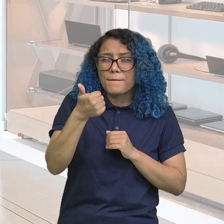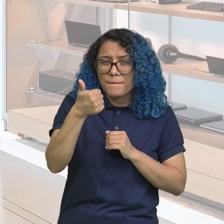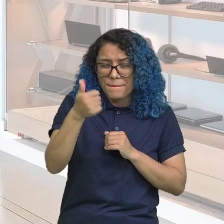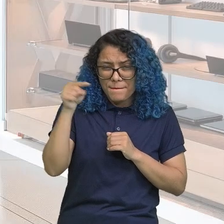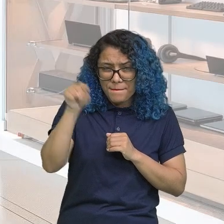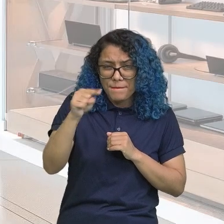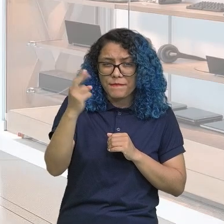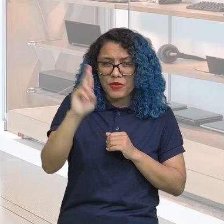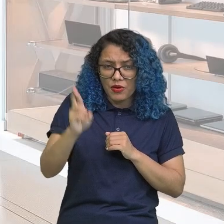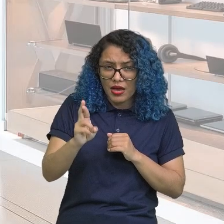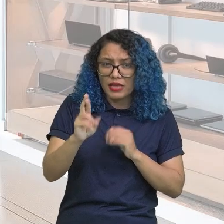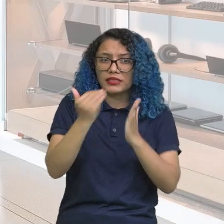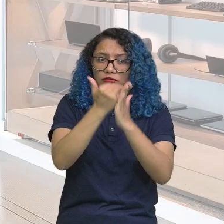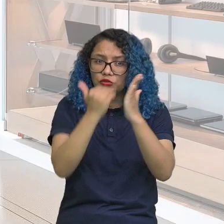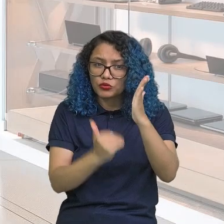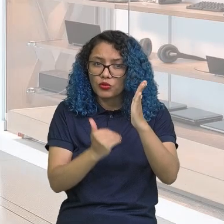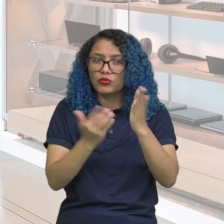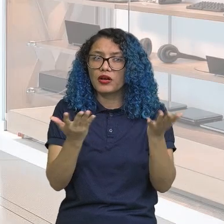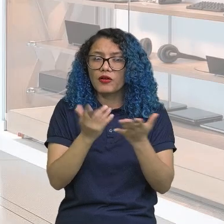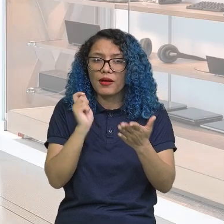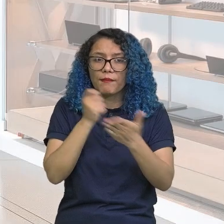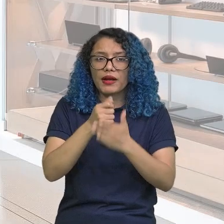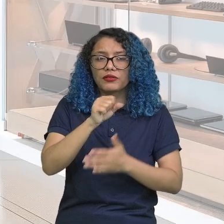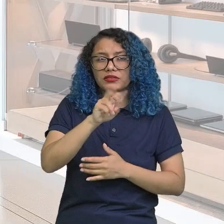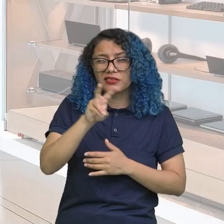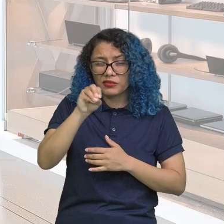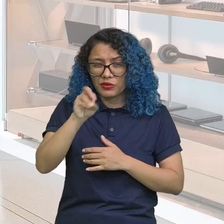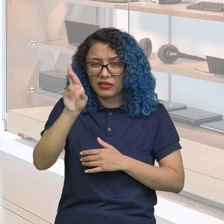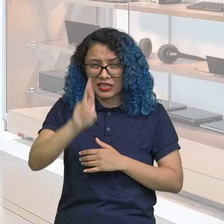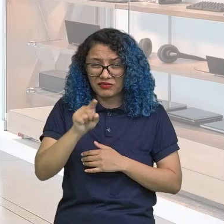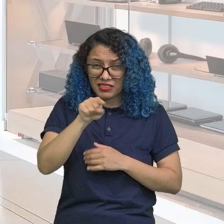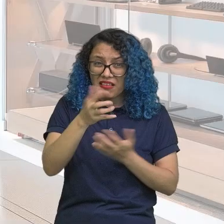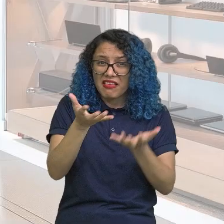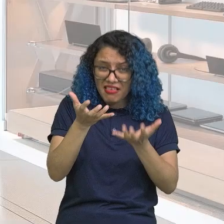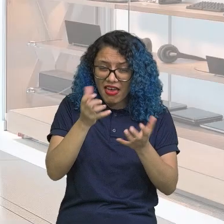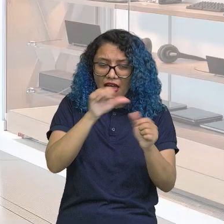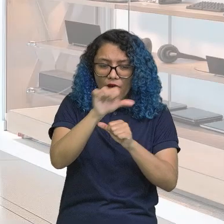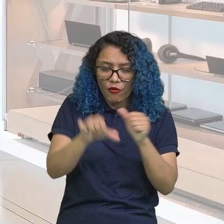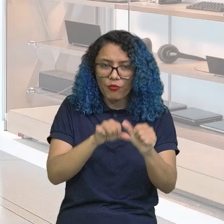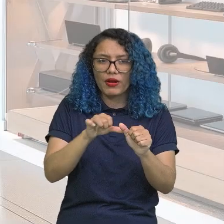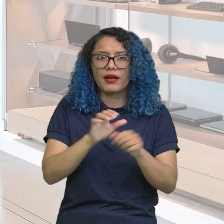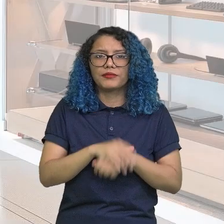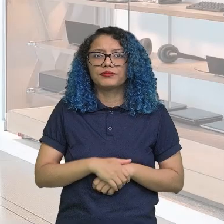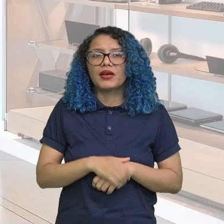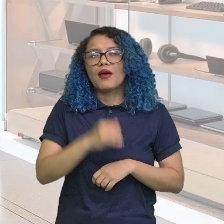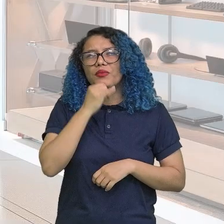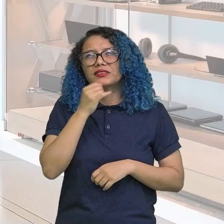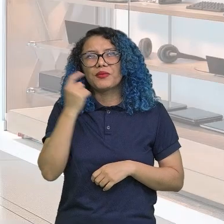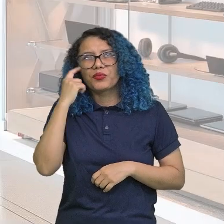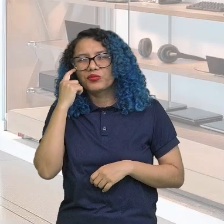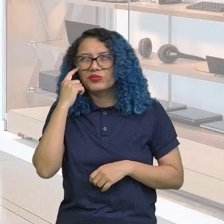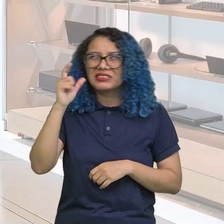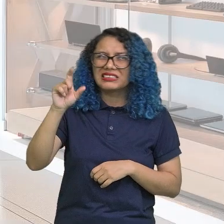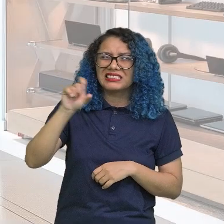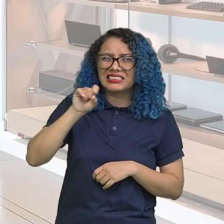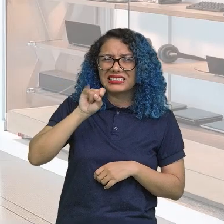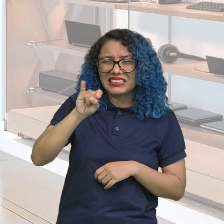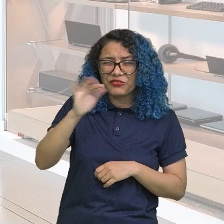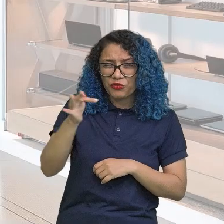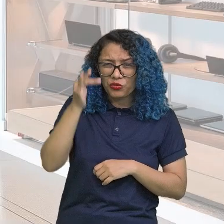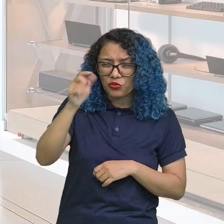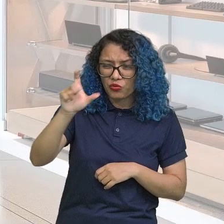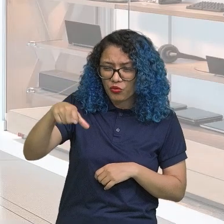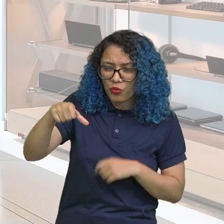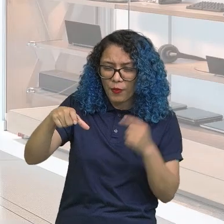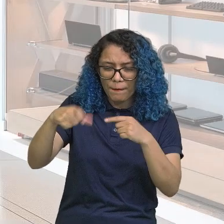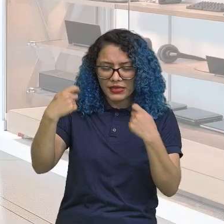a 850 e você quer muito trocar. Então, sem pensar se você vai precisar do cartão depois, sem pensar se você pode